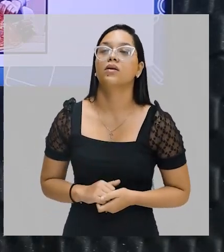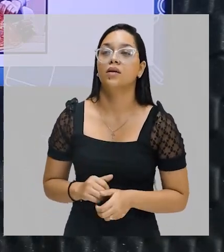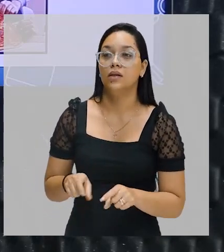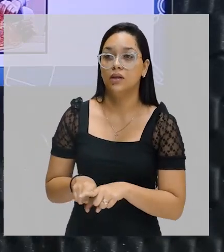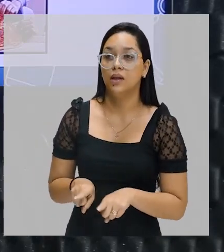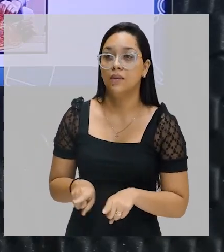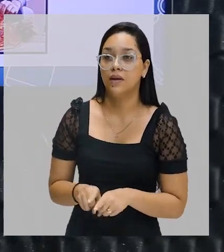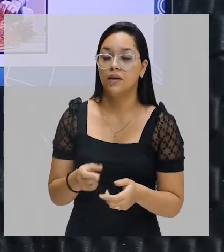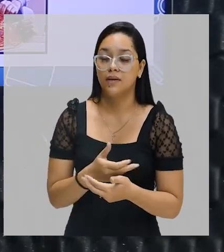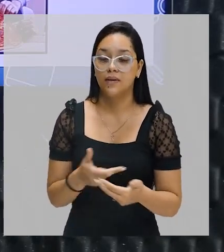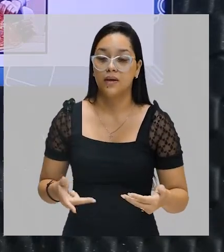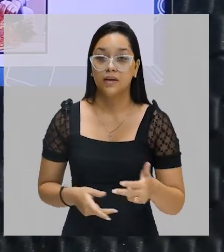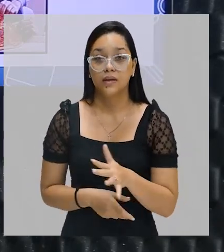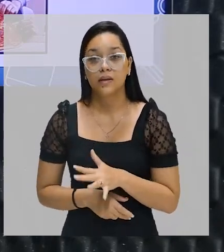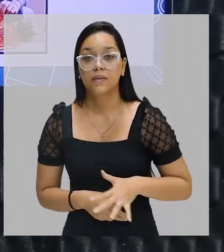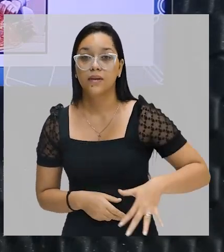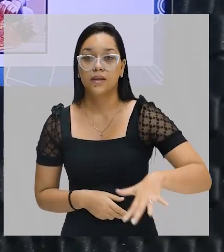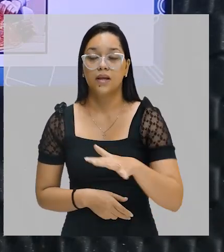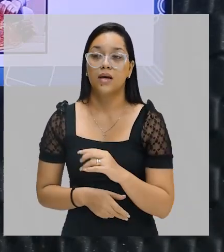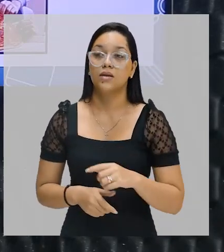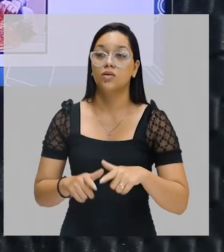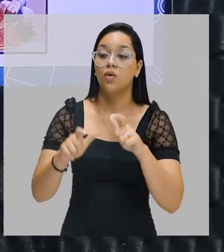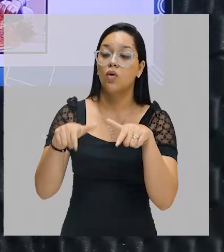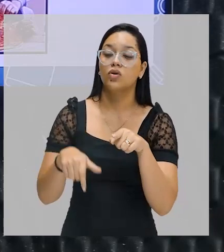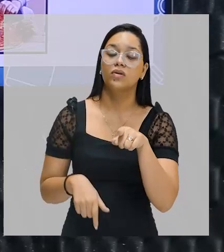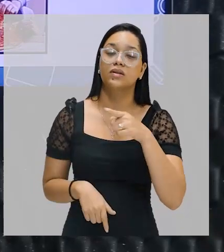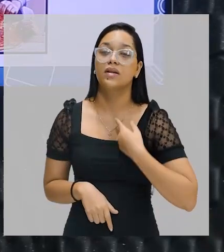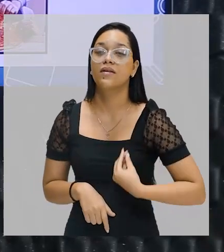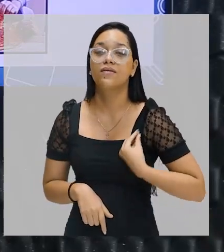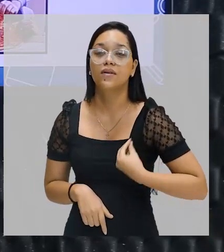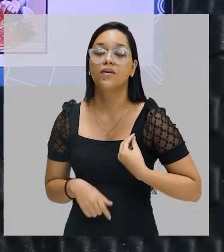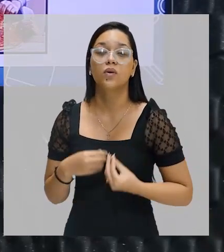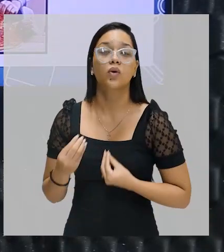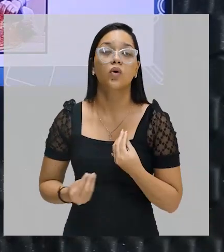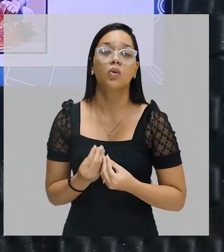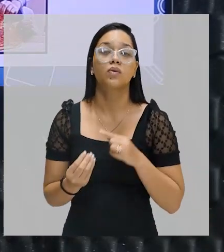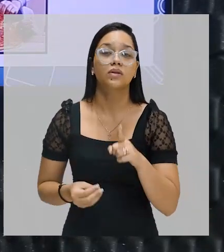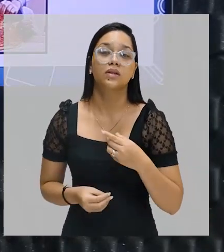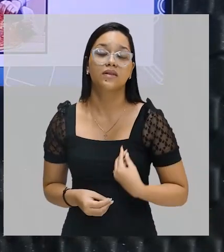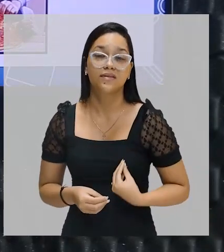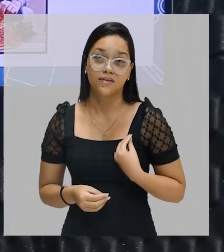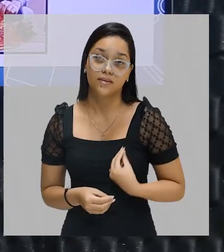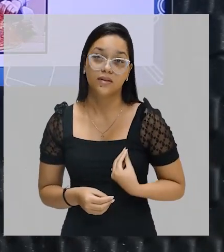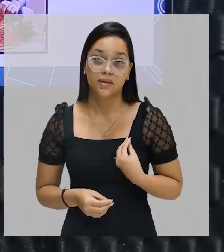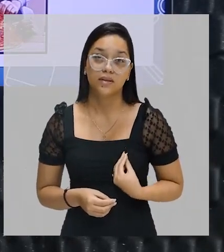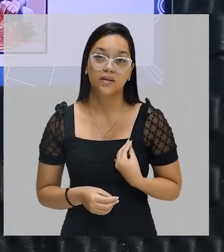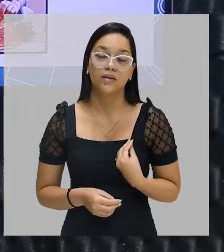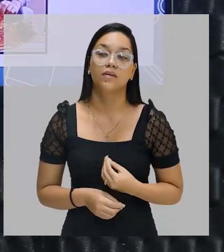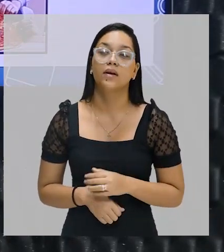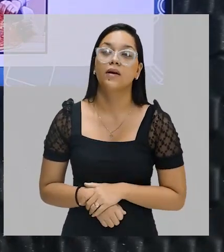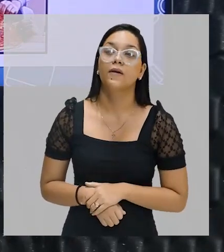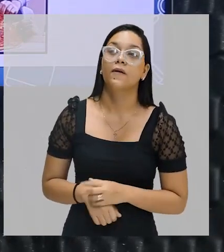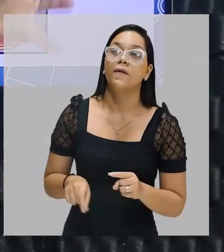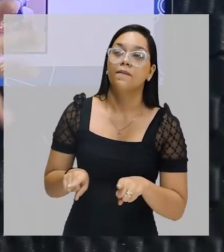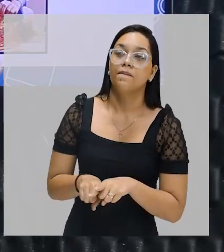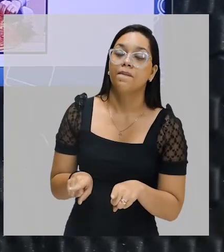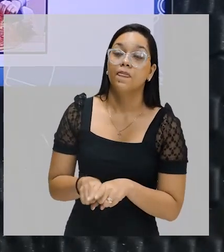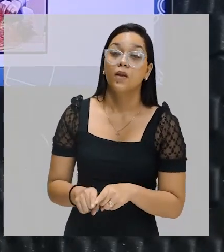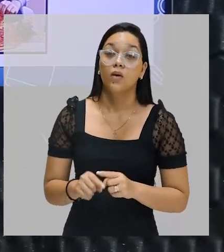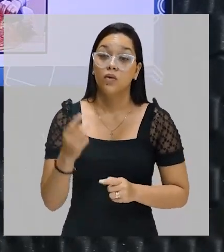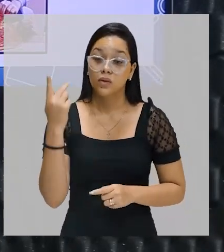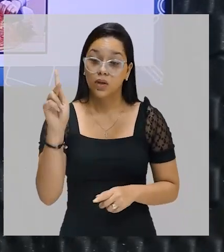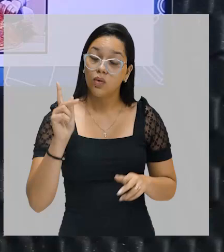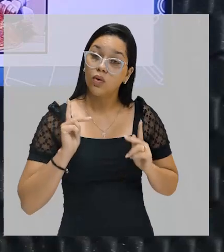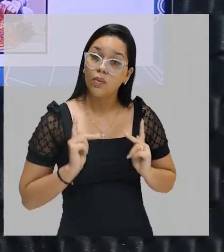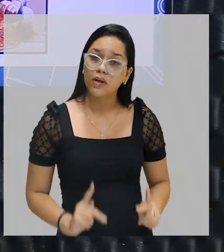Os fatores ambientais, onde você vive, como você vive, o estilo de vida que você leva e o seu